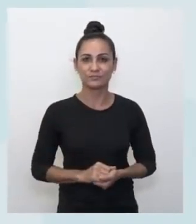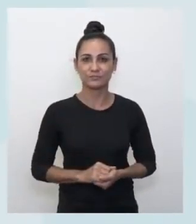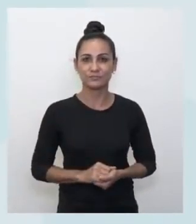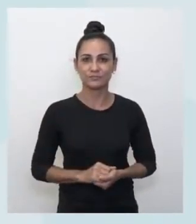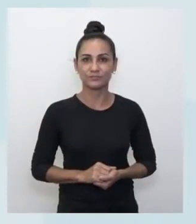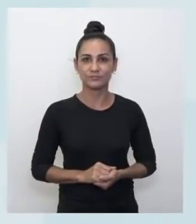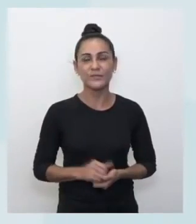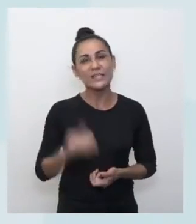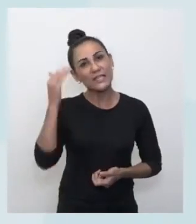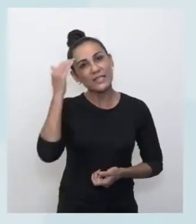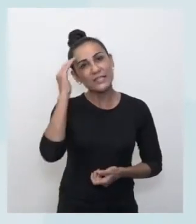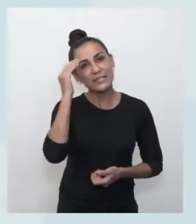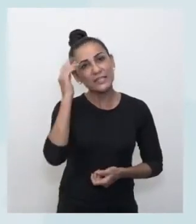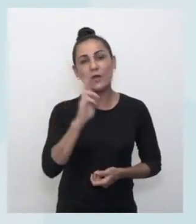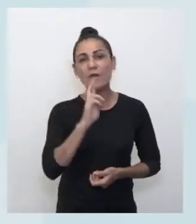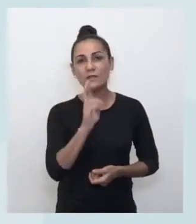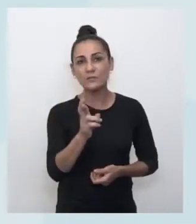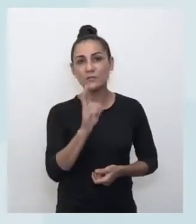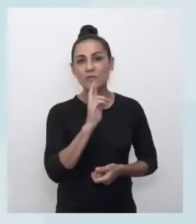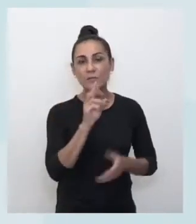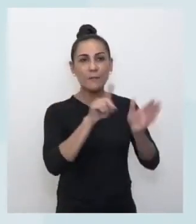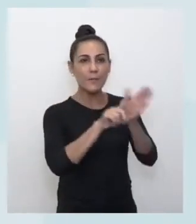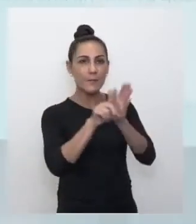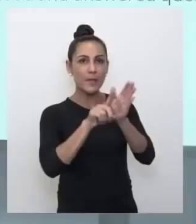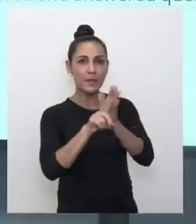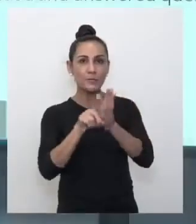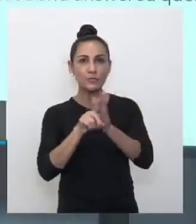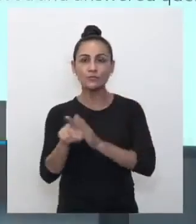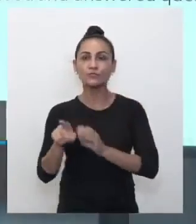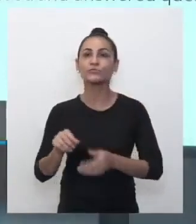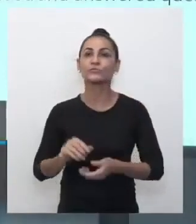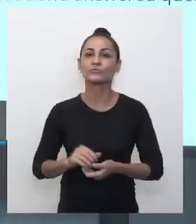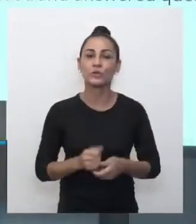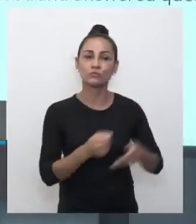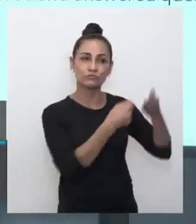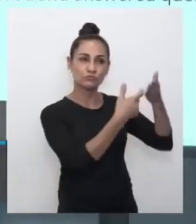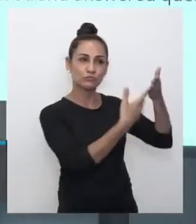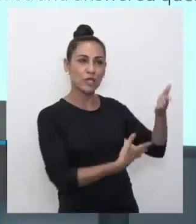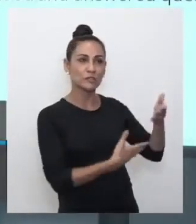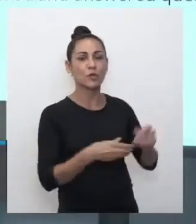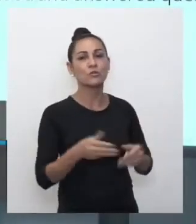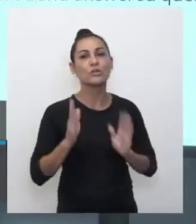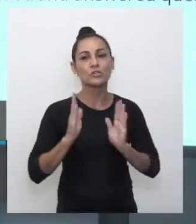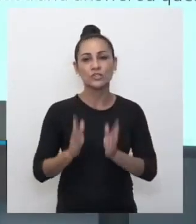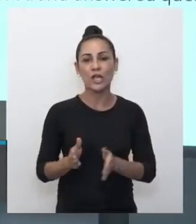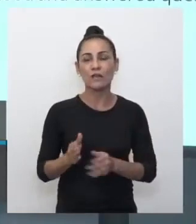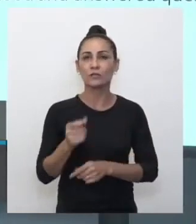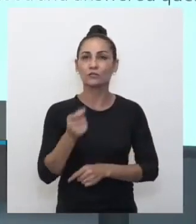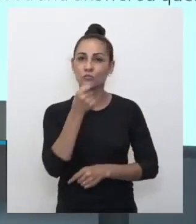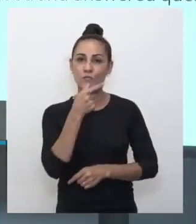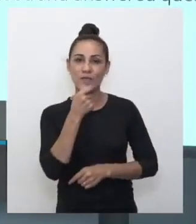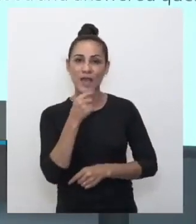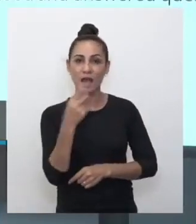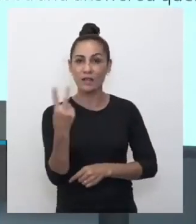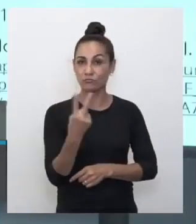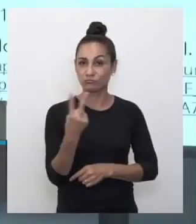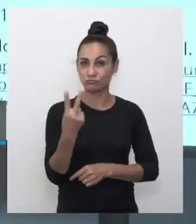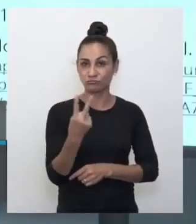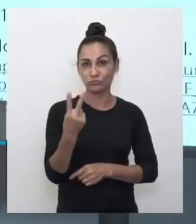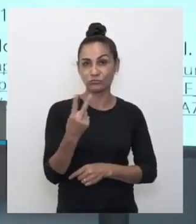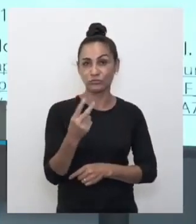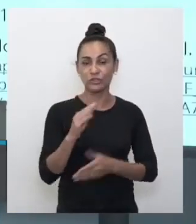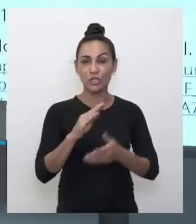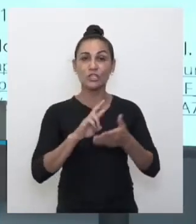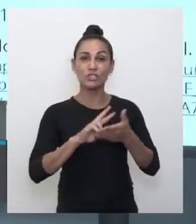them. Entendemos e respondemos perguntas sobre elas. Legal. Então a gente falou de duas jokes, né, de duas piadas, como o Ed traduziu aqui pra